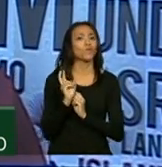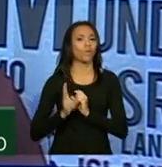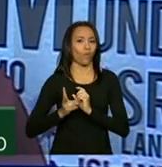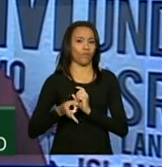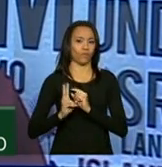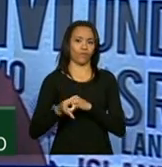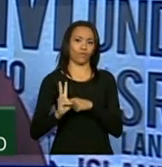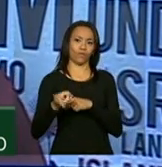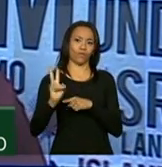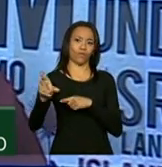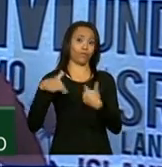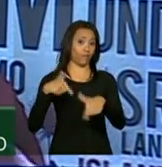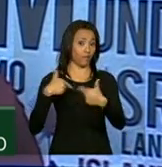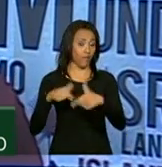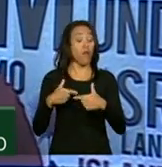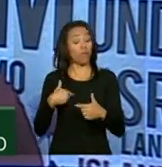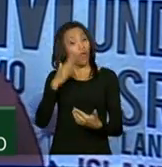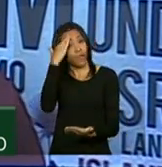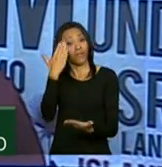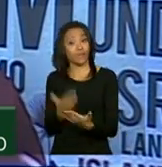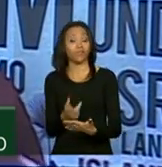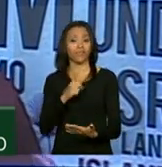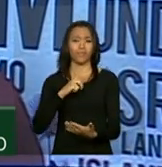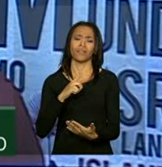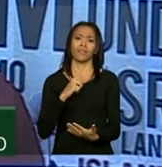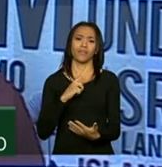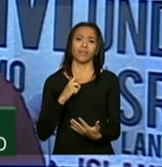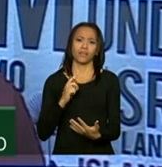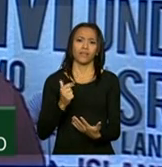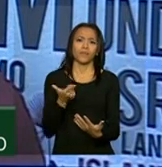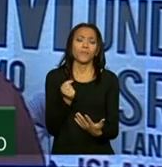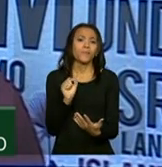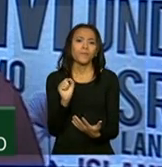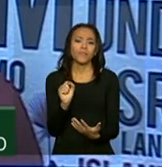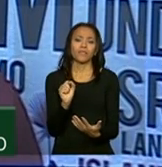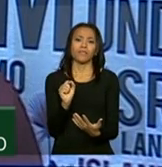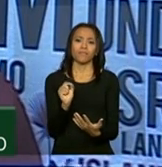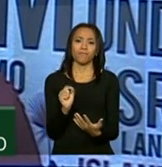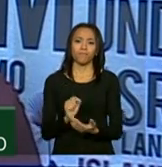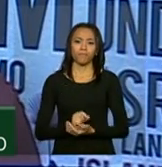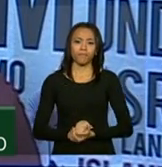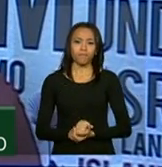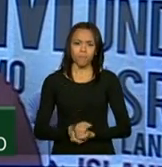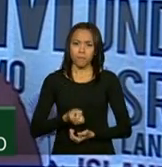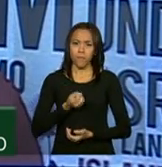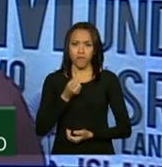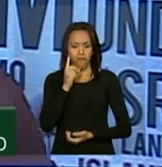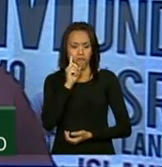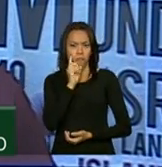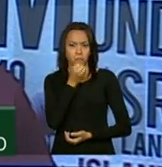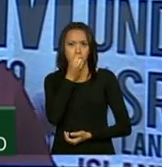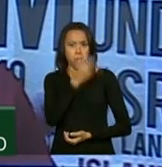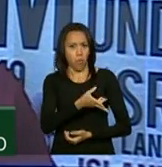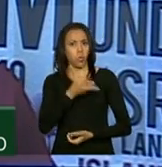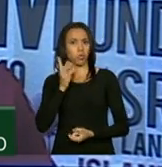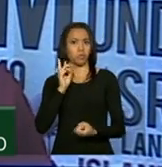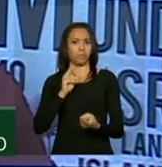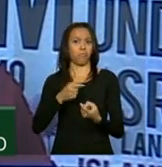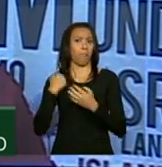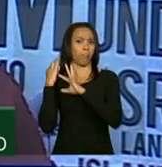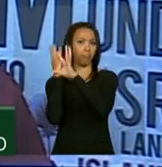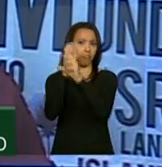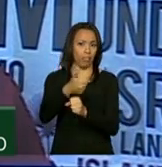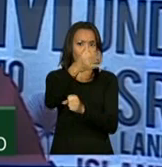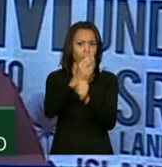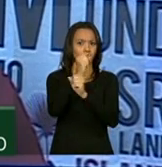Nós acreditamos, no entanto, que existe agora uma necessidade de sair dos bons resultados da última década